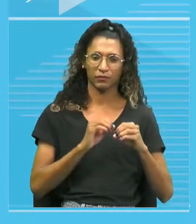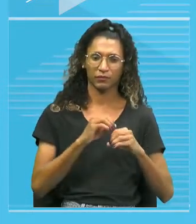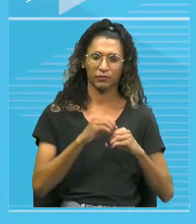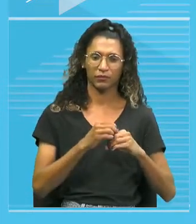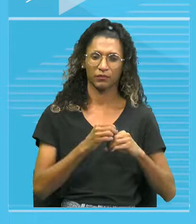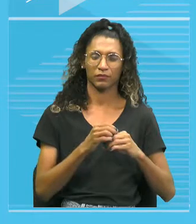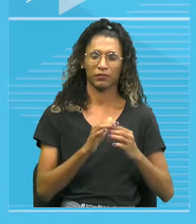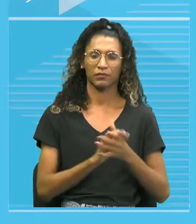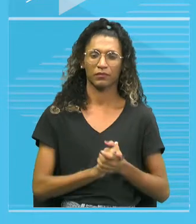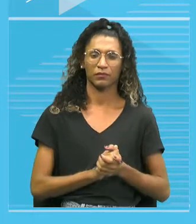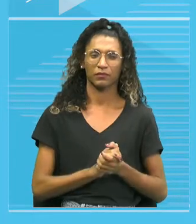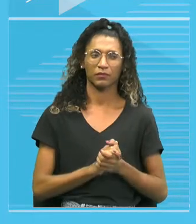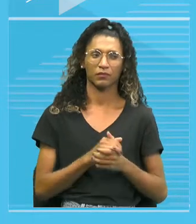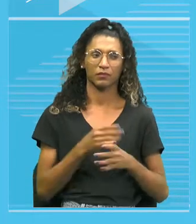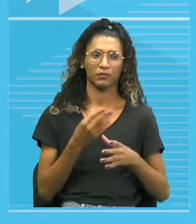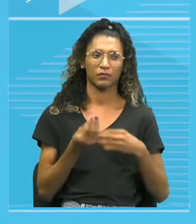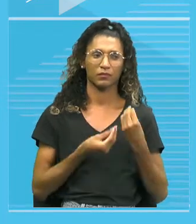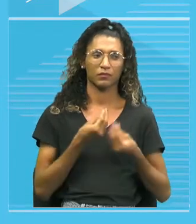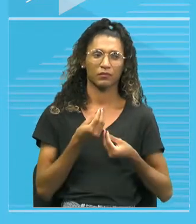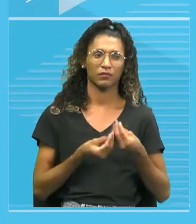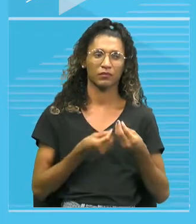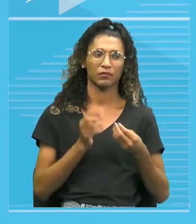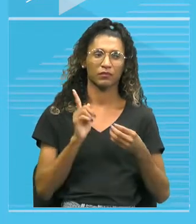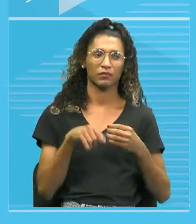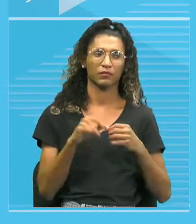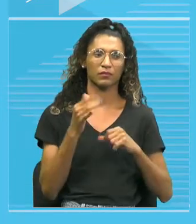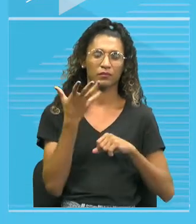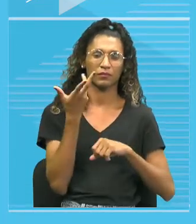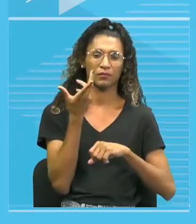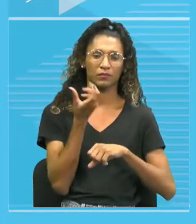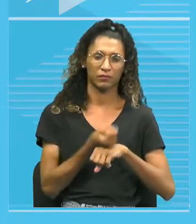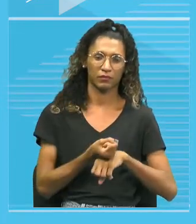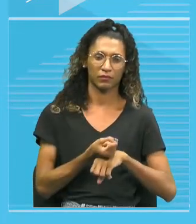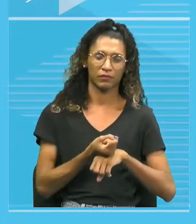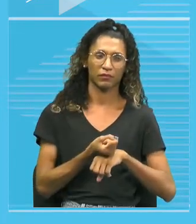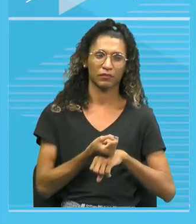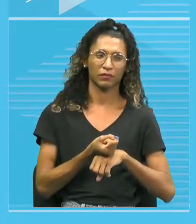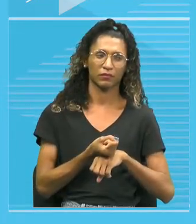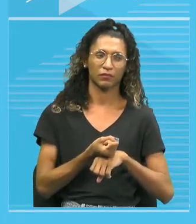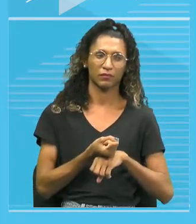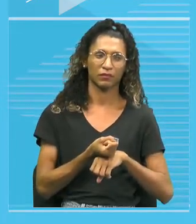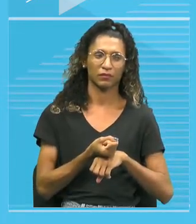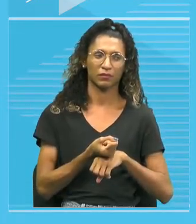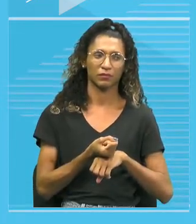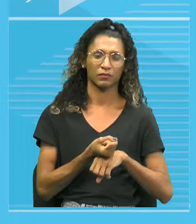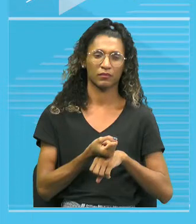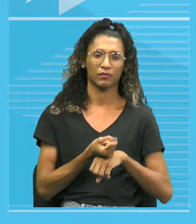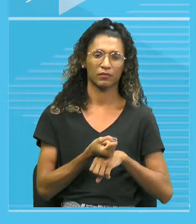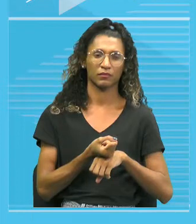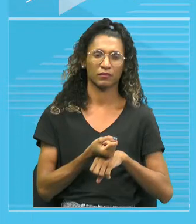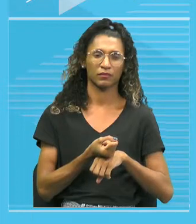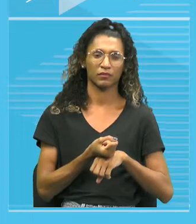ela acaba sendo, ao ser absorvida, ela acaba sendo, vamos dizer,